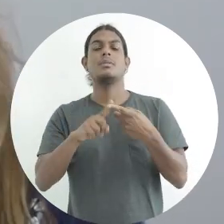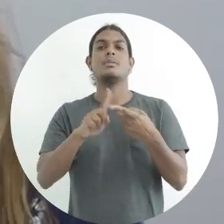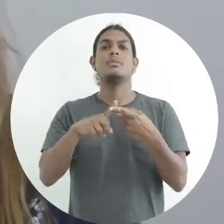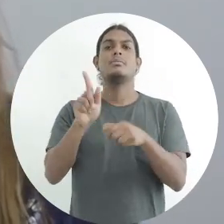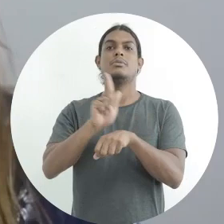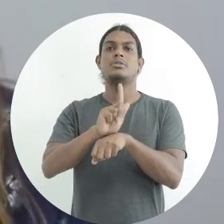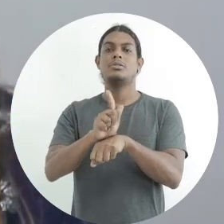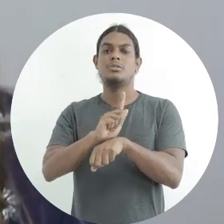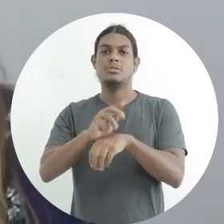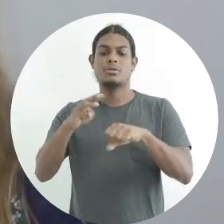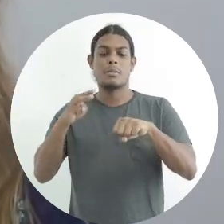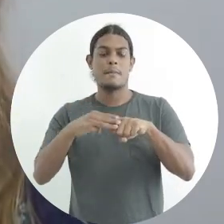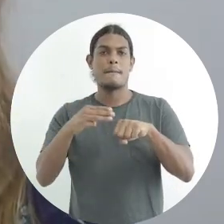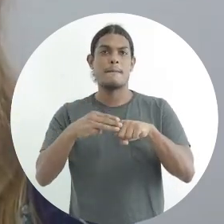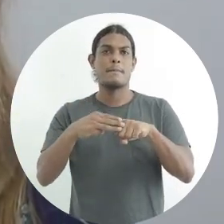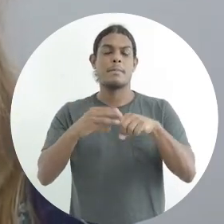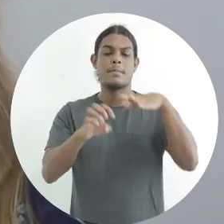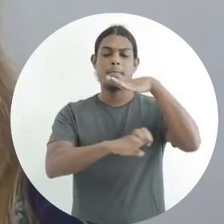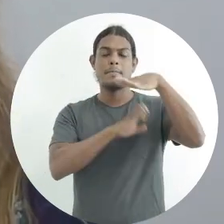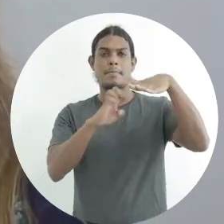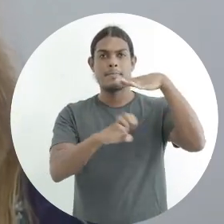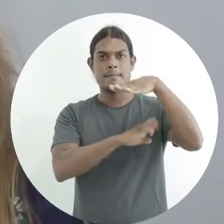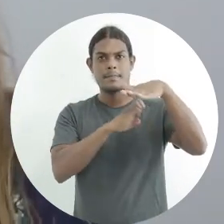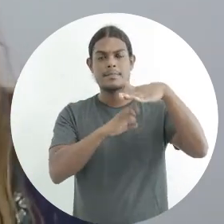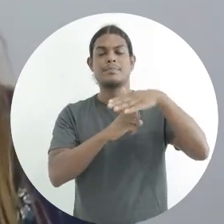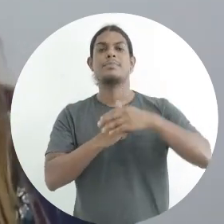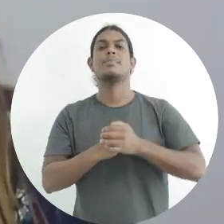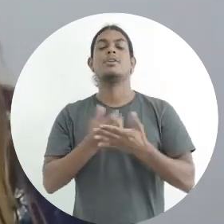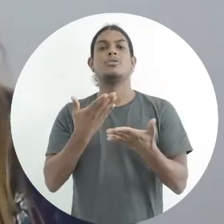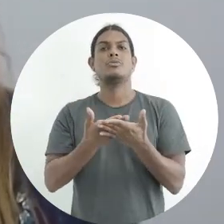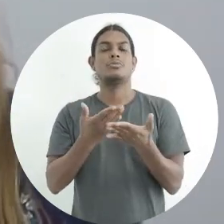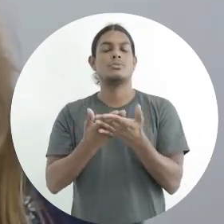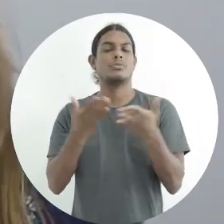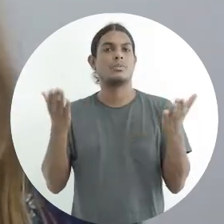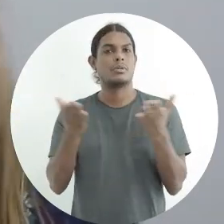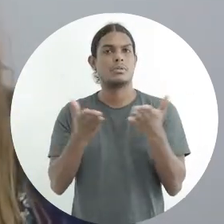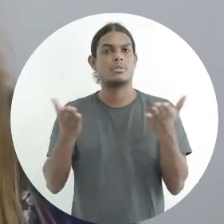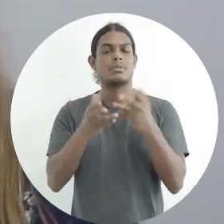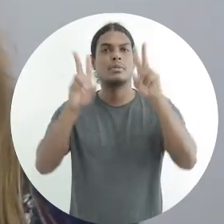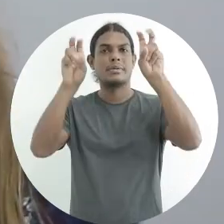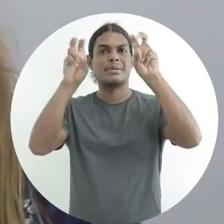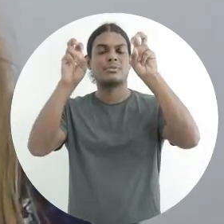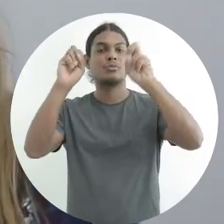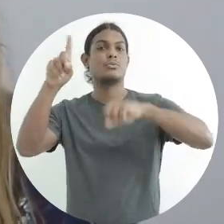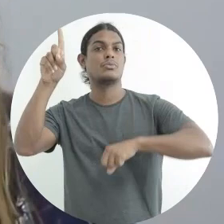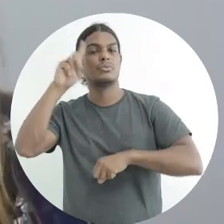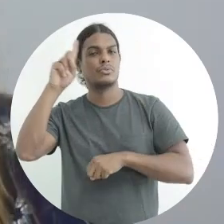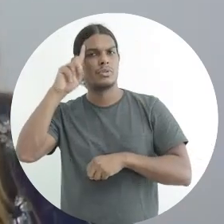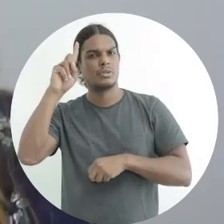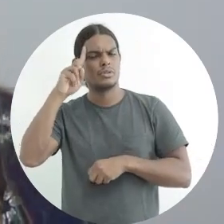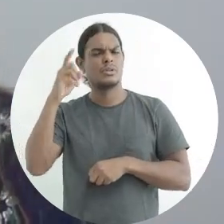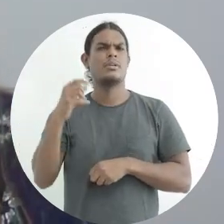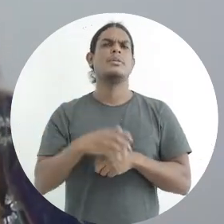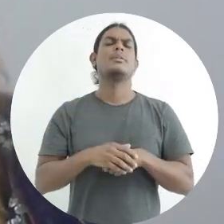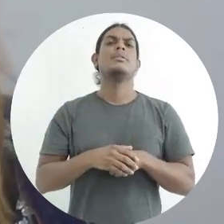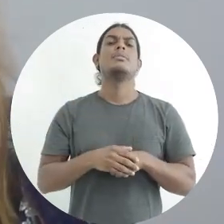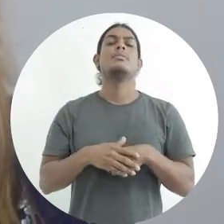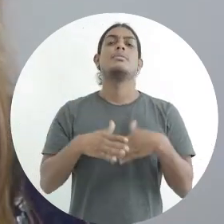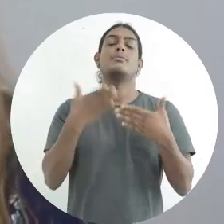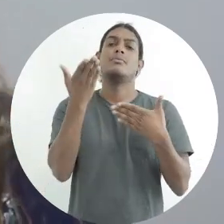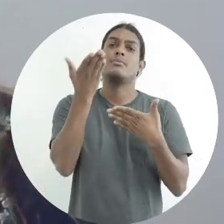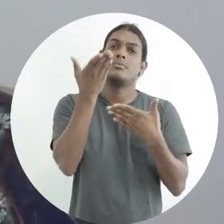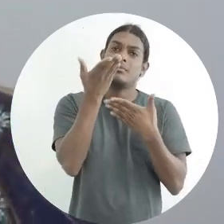Empresarial e nós vamos estudar agora juntos assuntos ligados ao dia a dia. Então vocês vão poder compreender